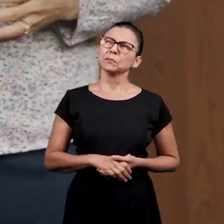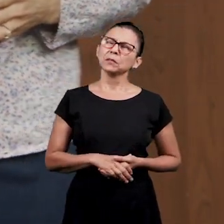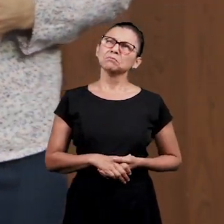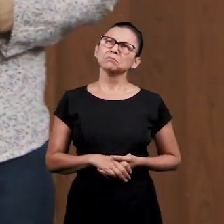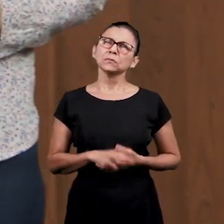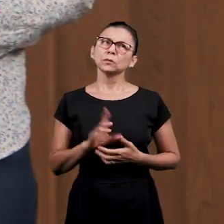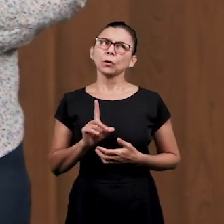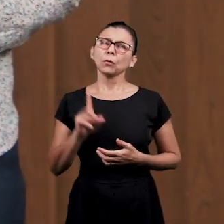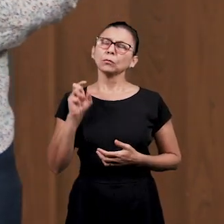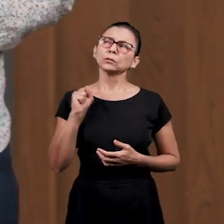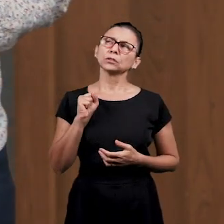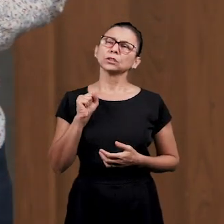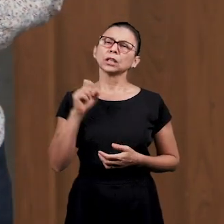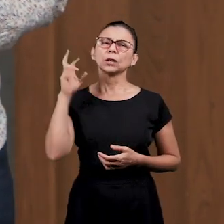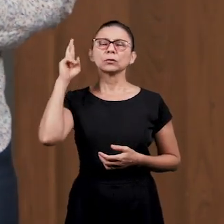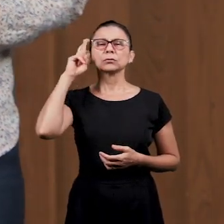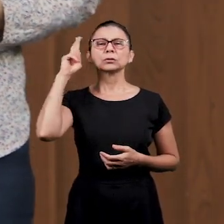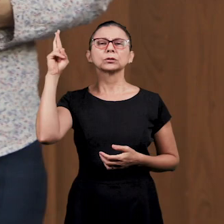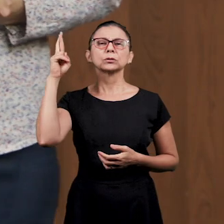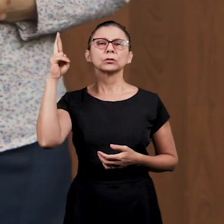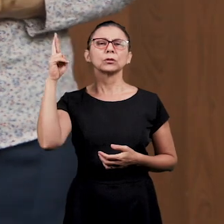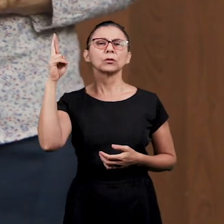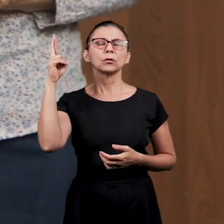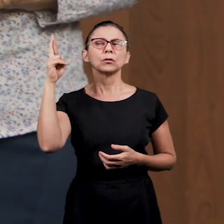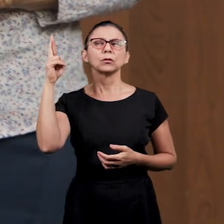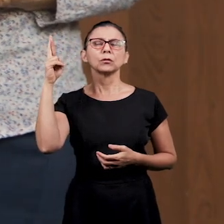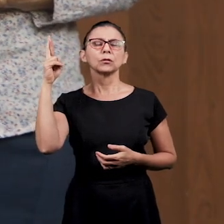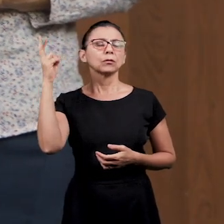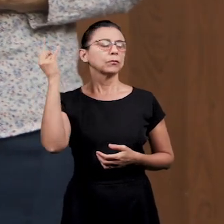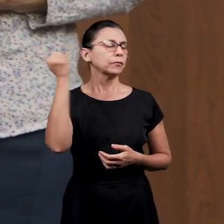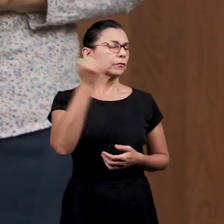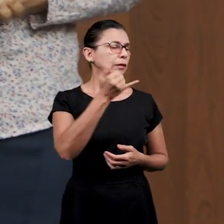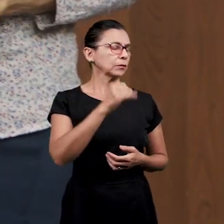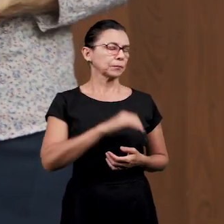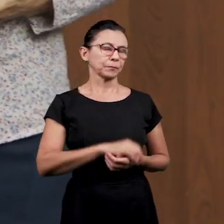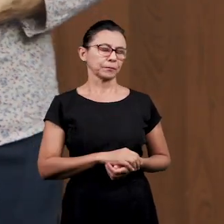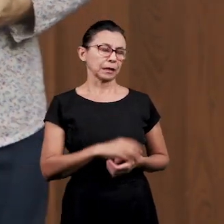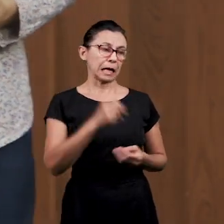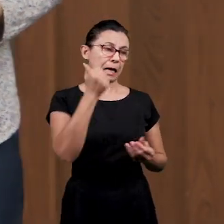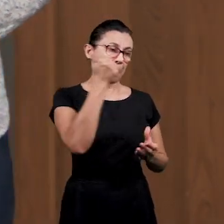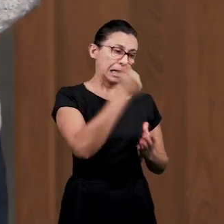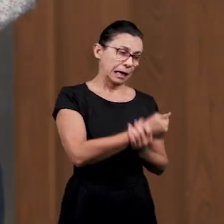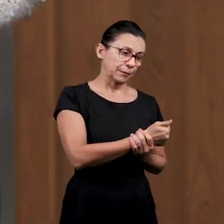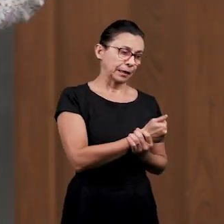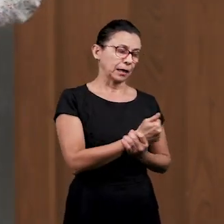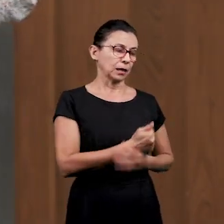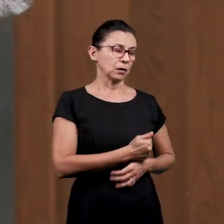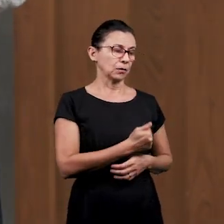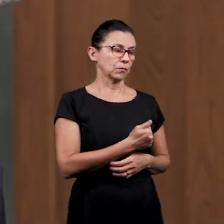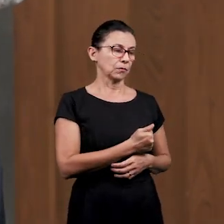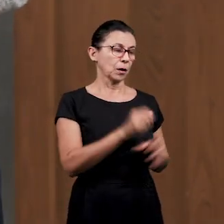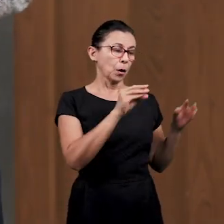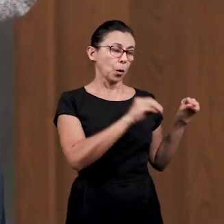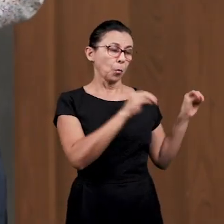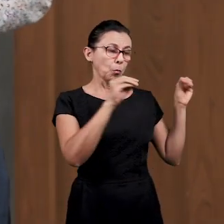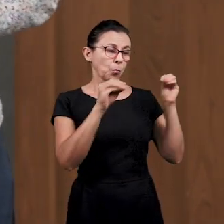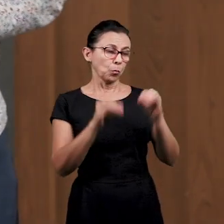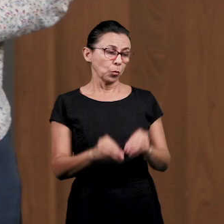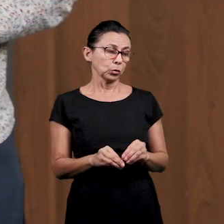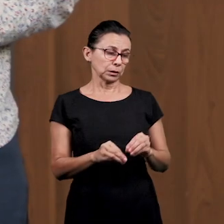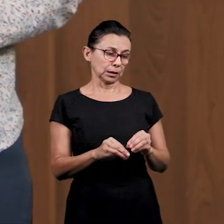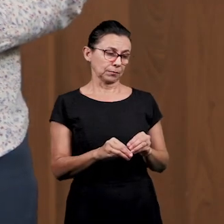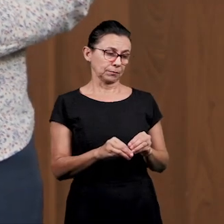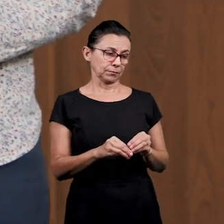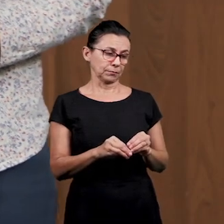Mas certo dia, o Senhor chamou Abraão e disse a Abraão: sai da tua terra, da tua